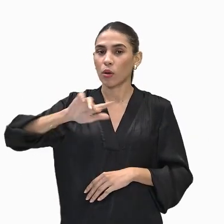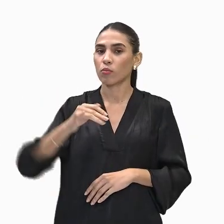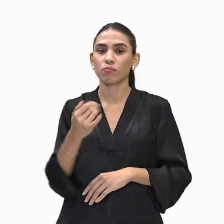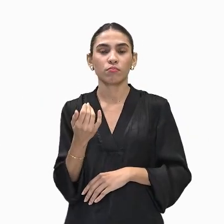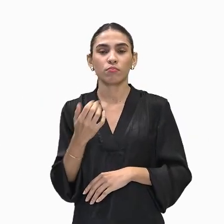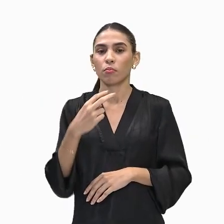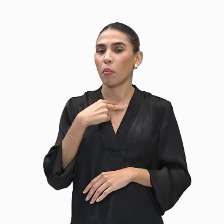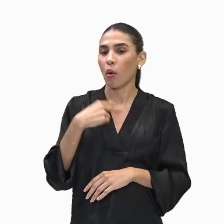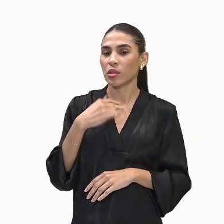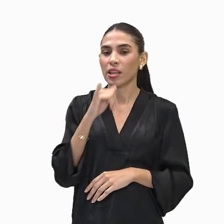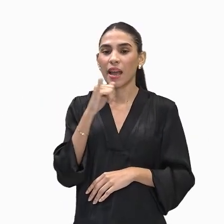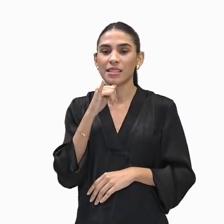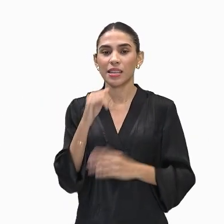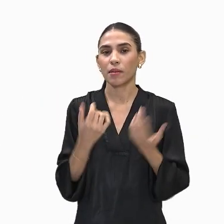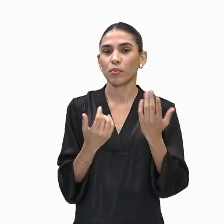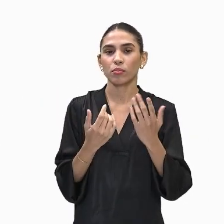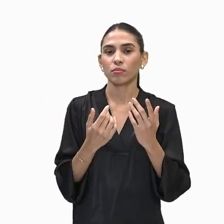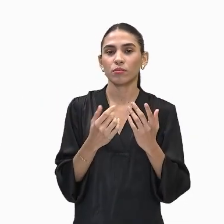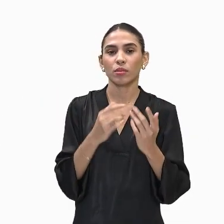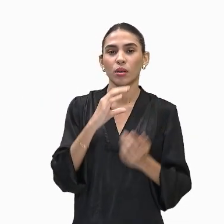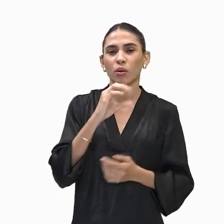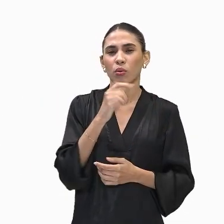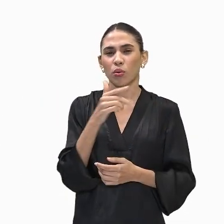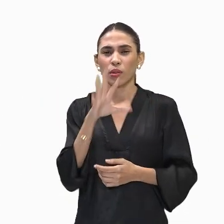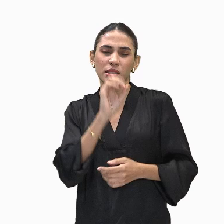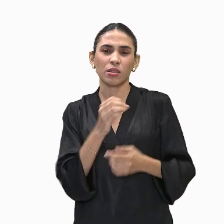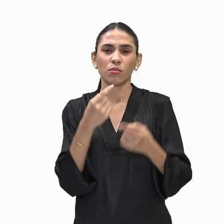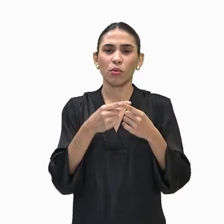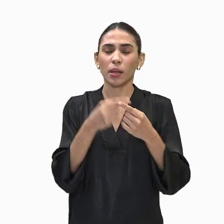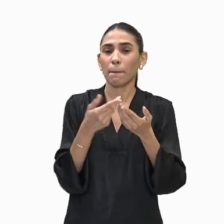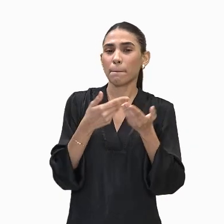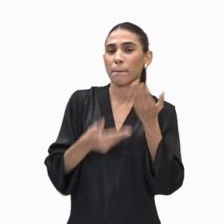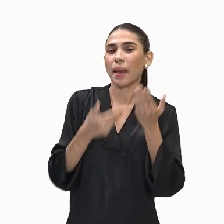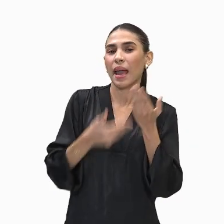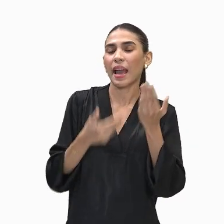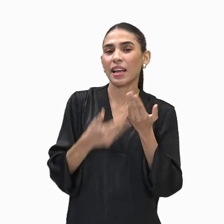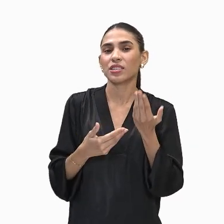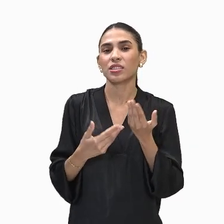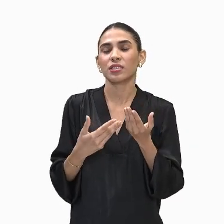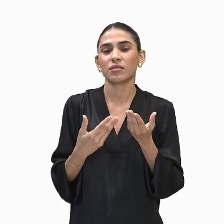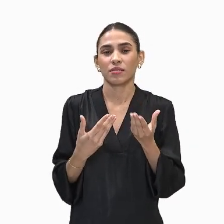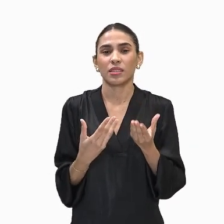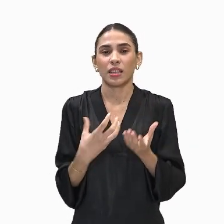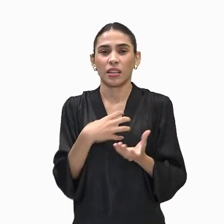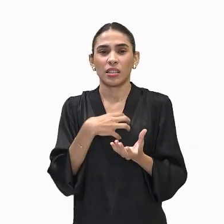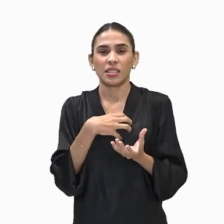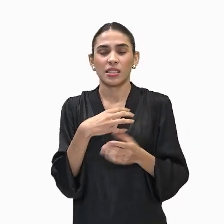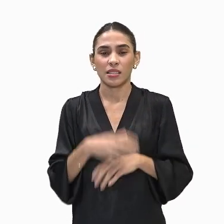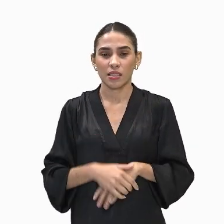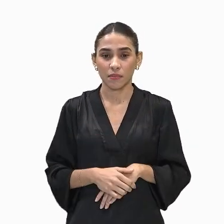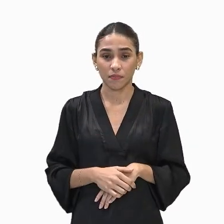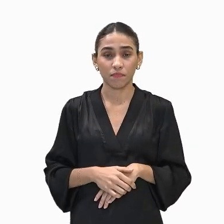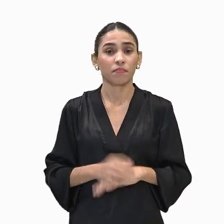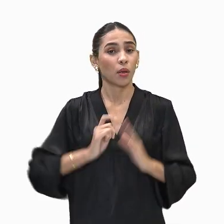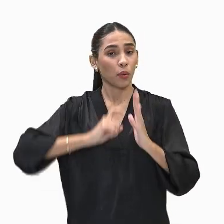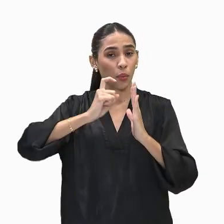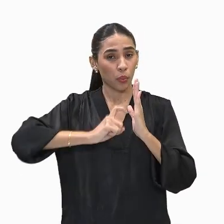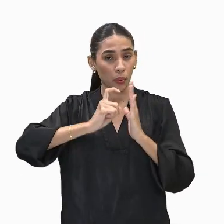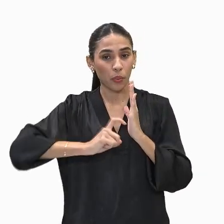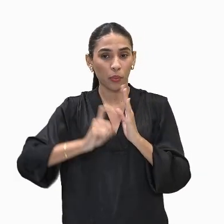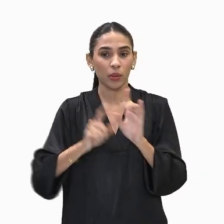para uma coleção, por exemplo, porque ele vai perder a essência. Então, o grafite, ele desafia, por exemplo,